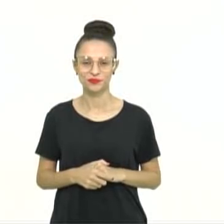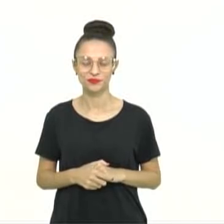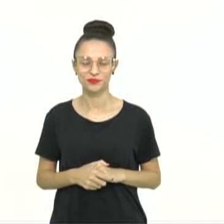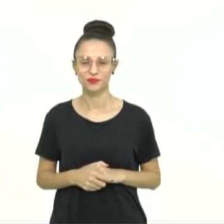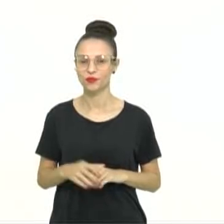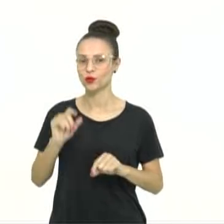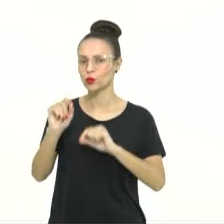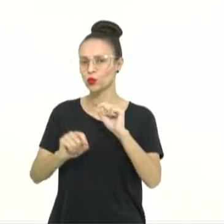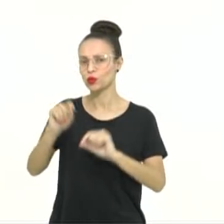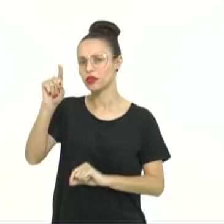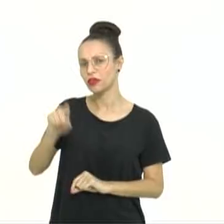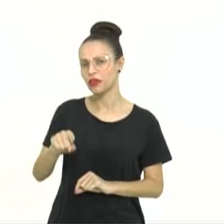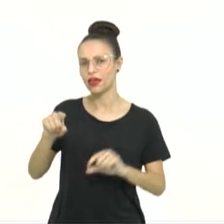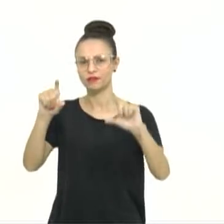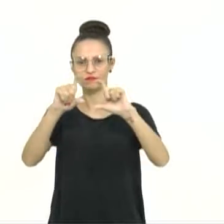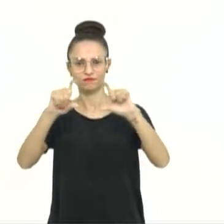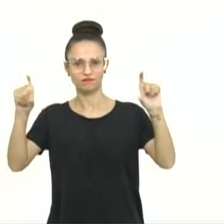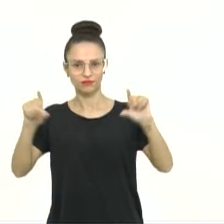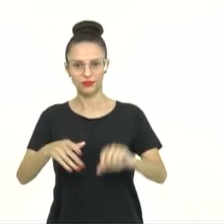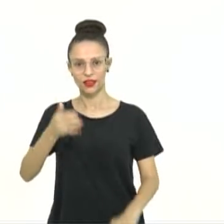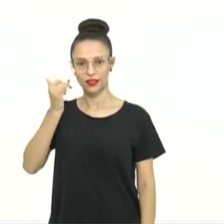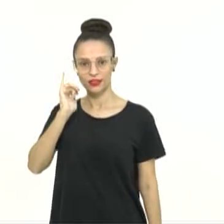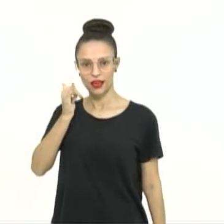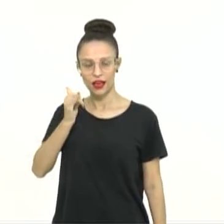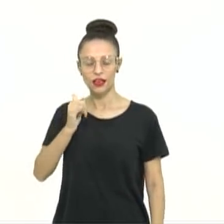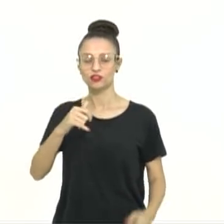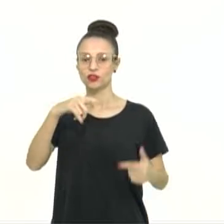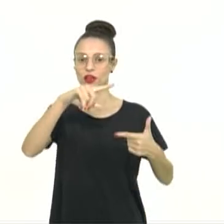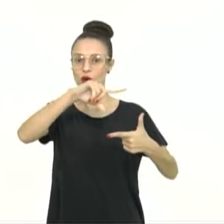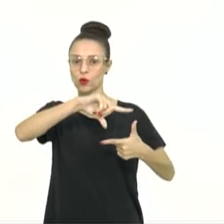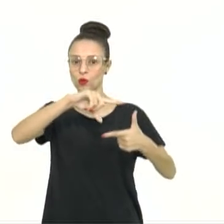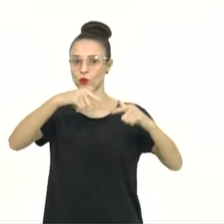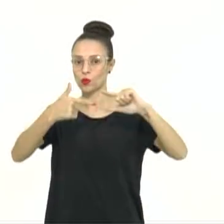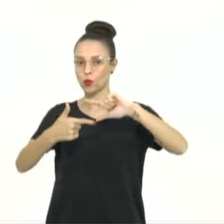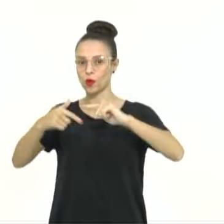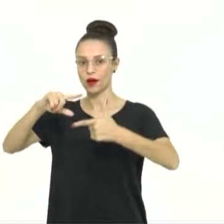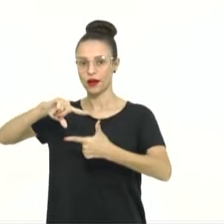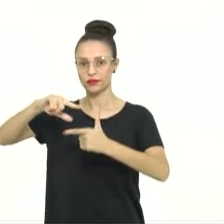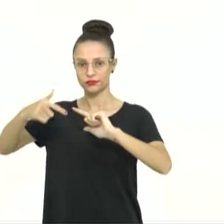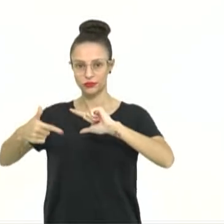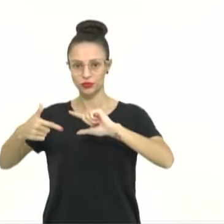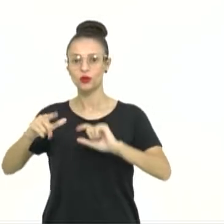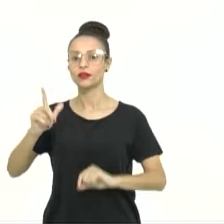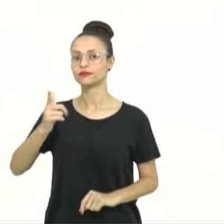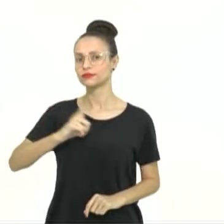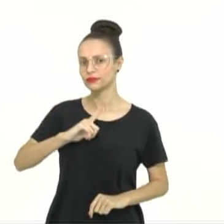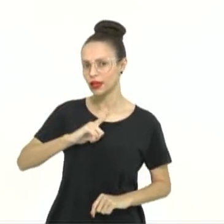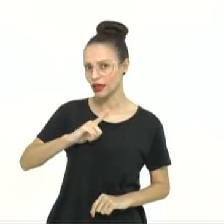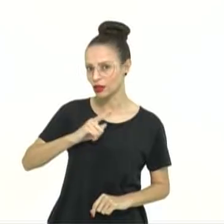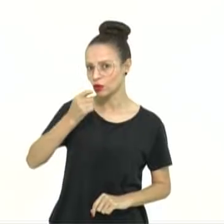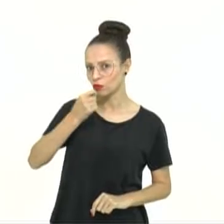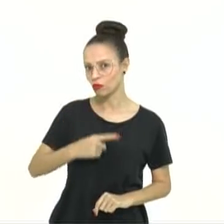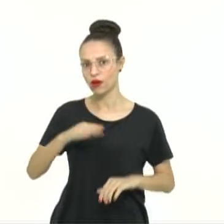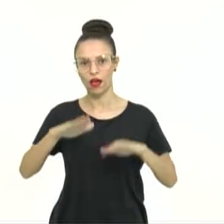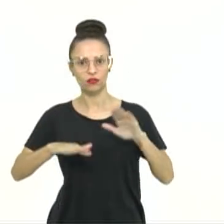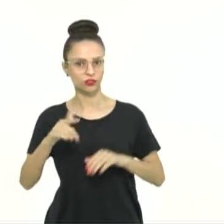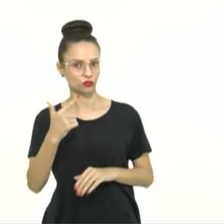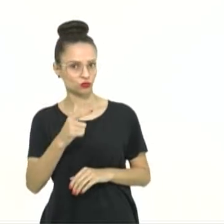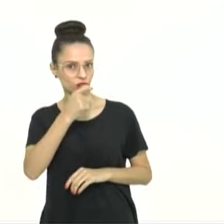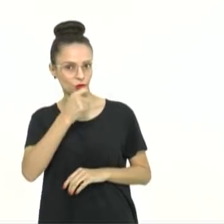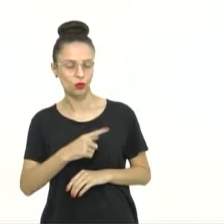O que é uma tira? Uma narrativa em quadrinhos que apresenta ou não o humor. Utiliza-se